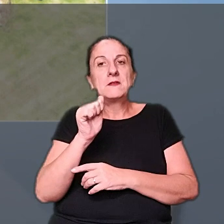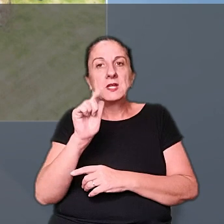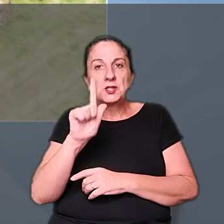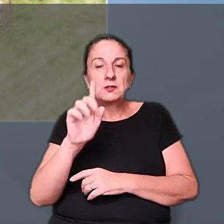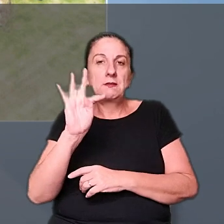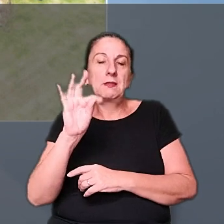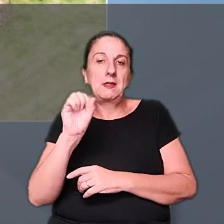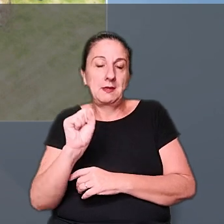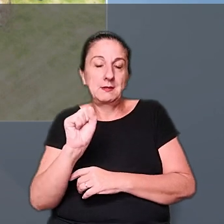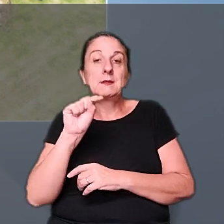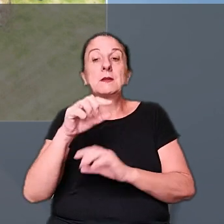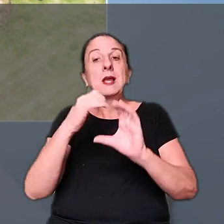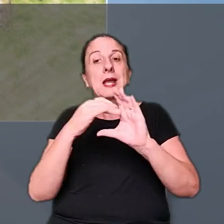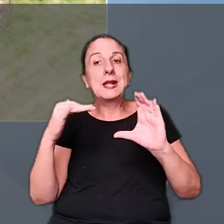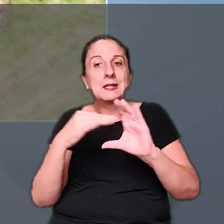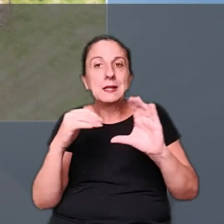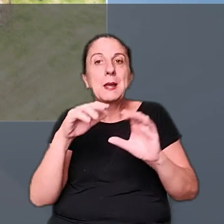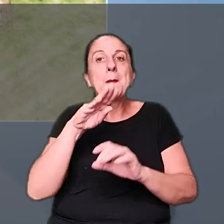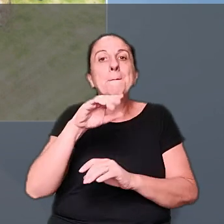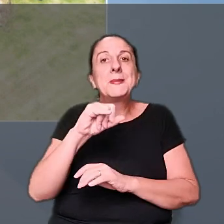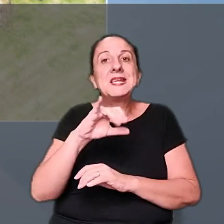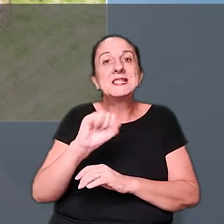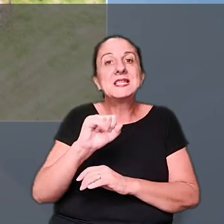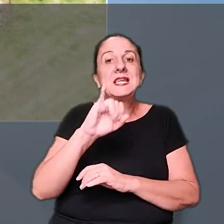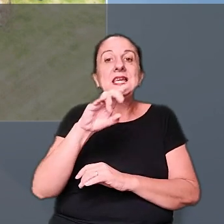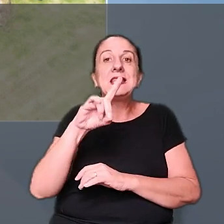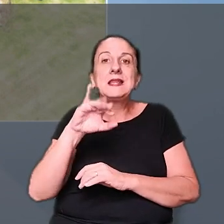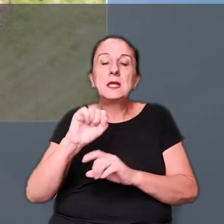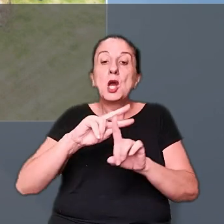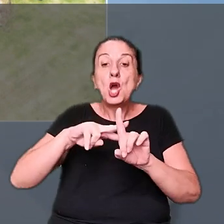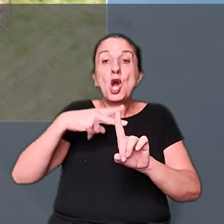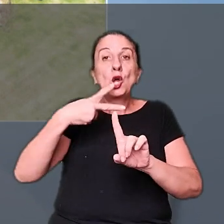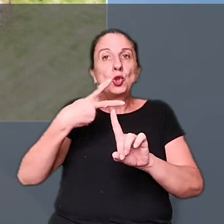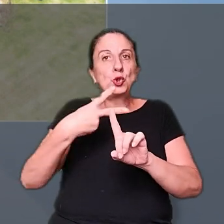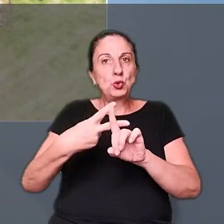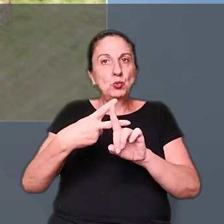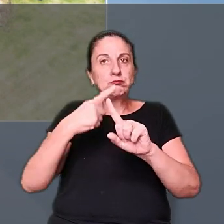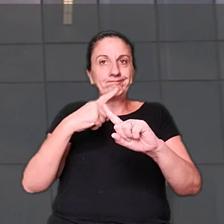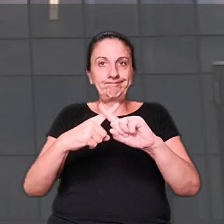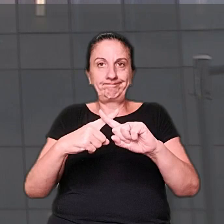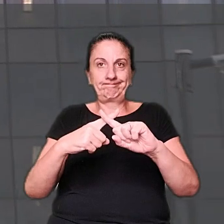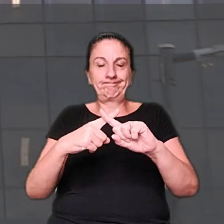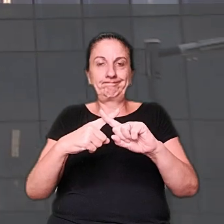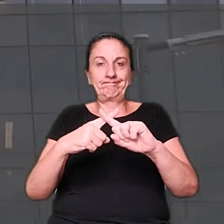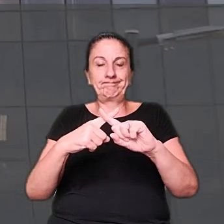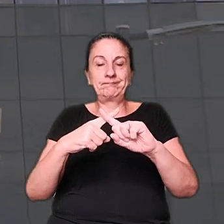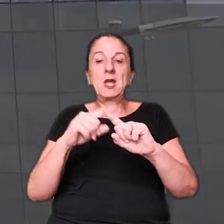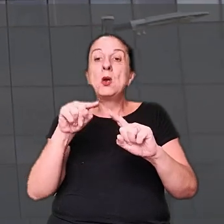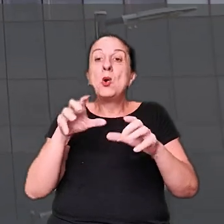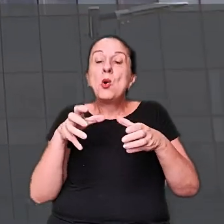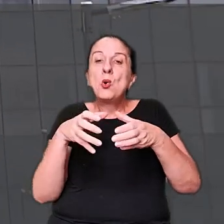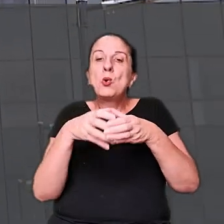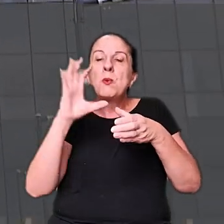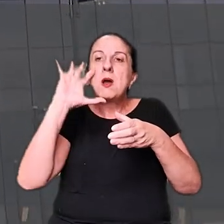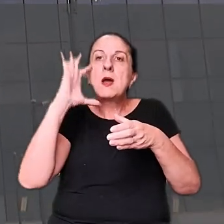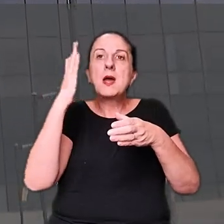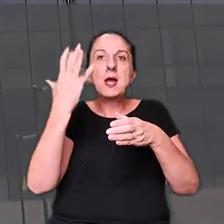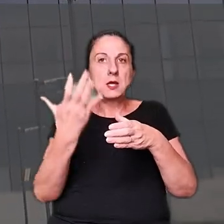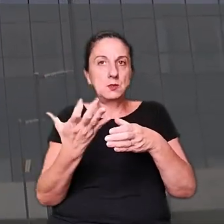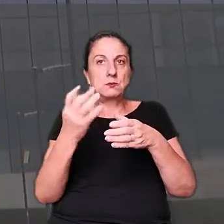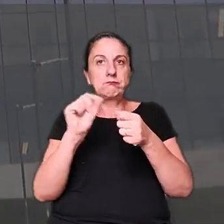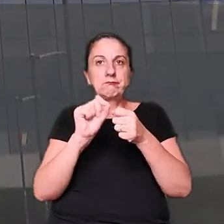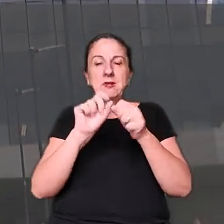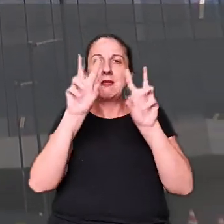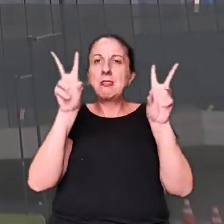sob pena de caracterização de bis in idem, ou seja, dupla incidência. Diante do conflito, o colegiado